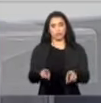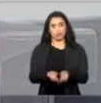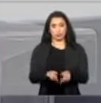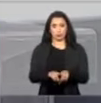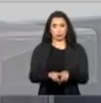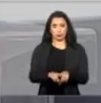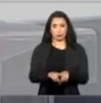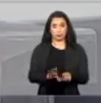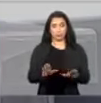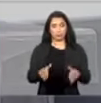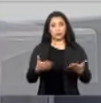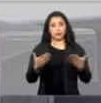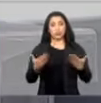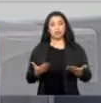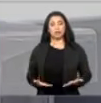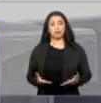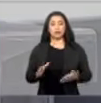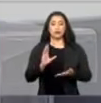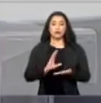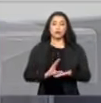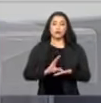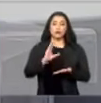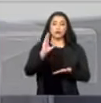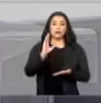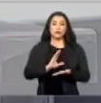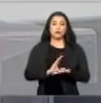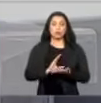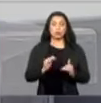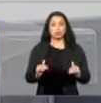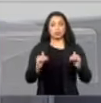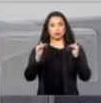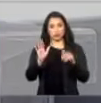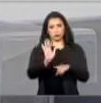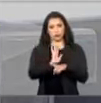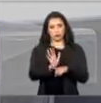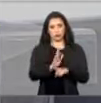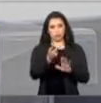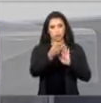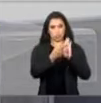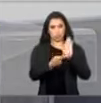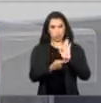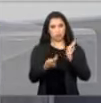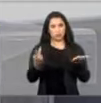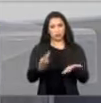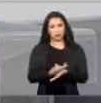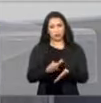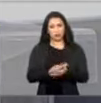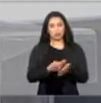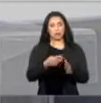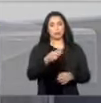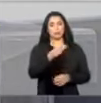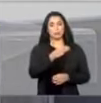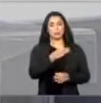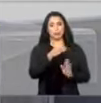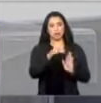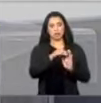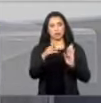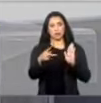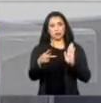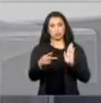materializado no Conselho Superior de Cinema. Quando o projeto se concretiza na medida provisória 2228, tínhamos